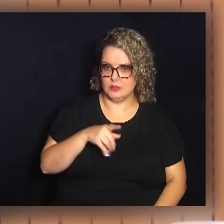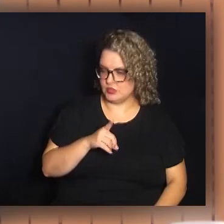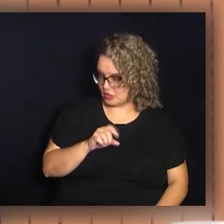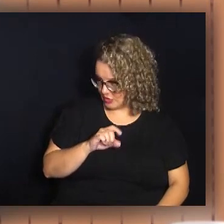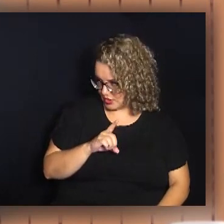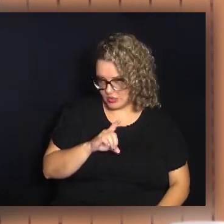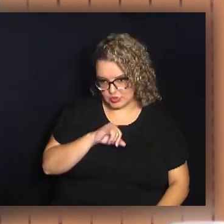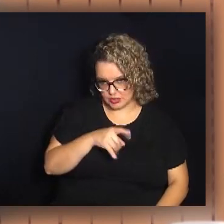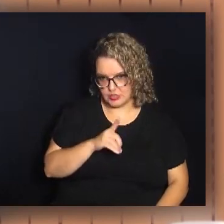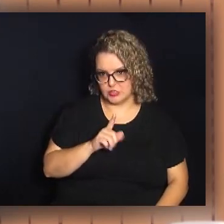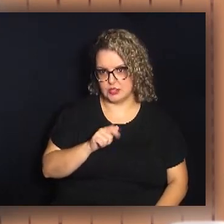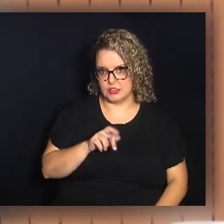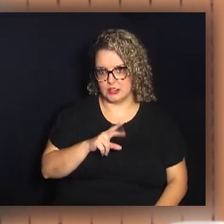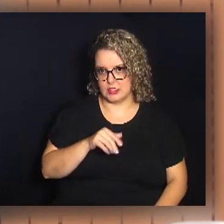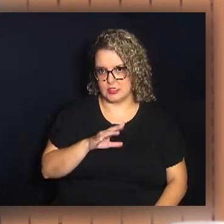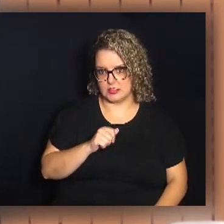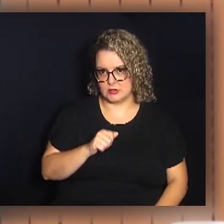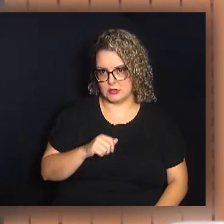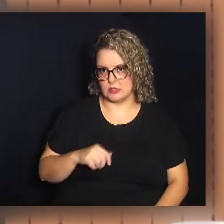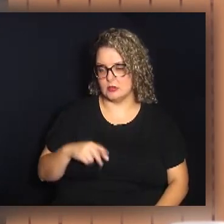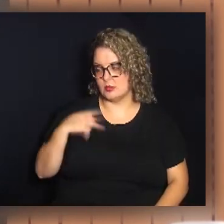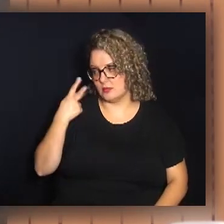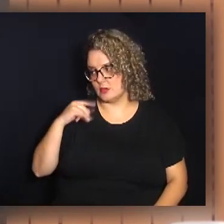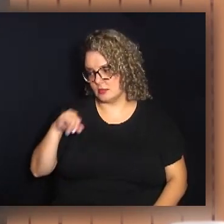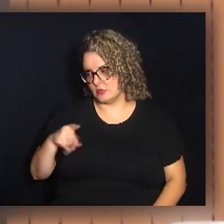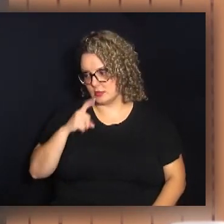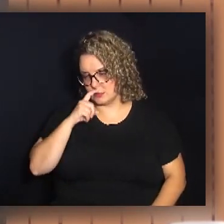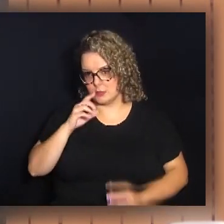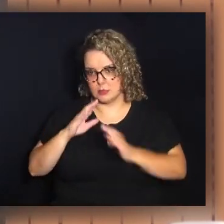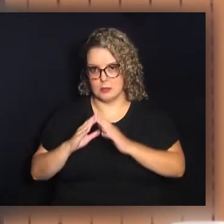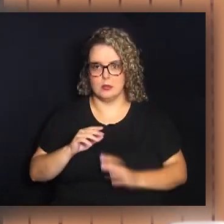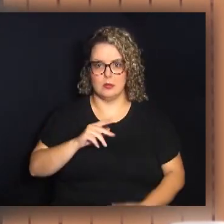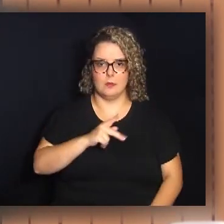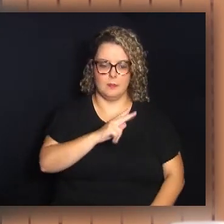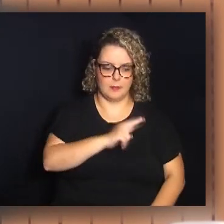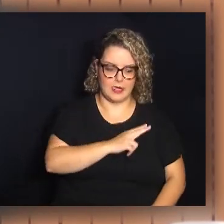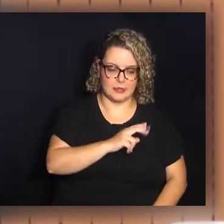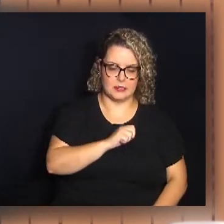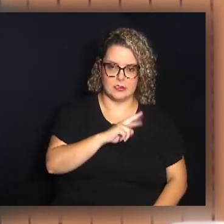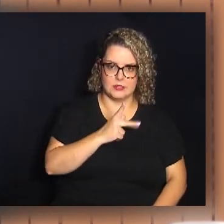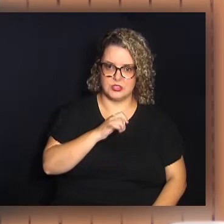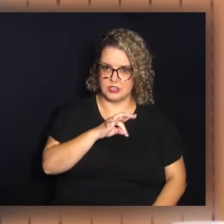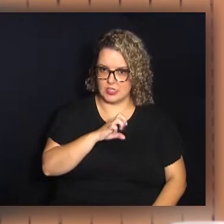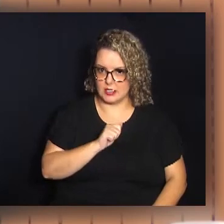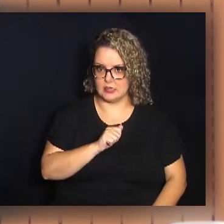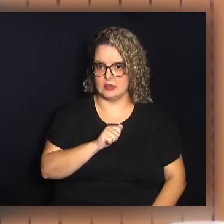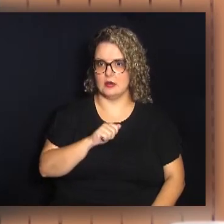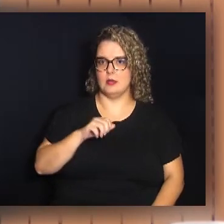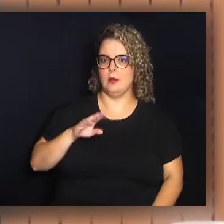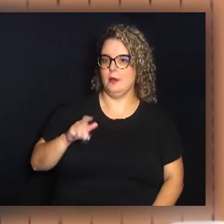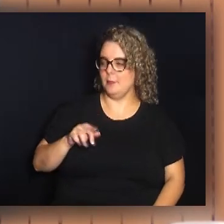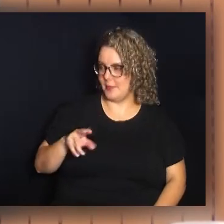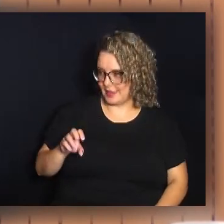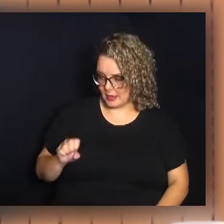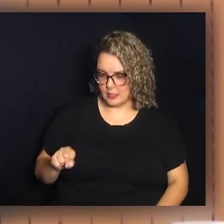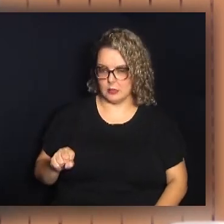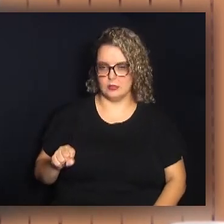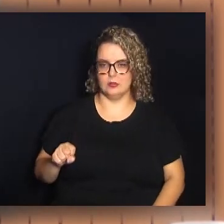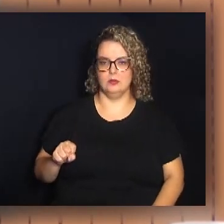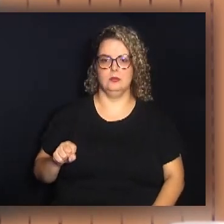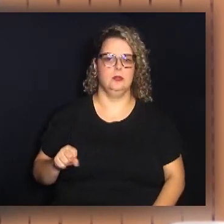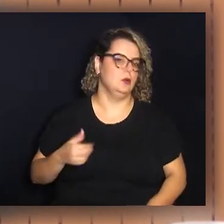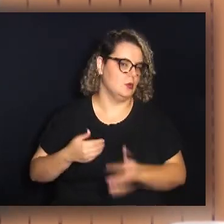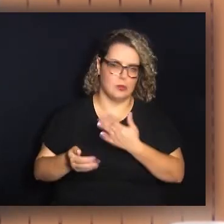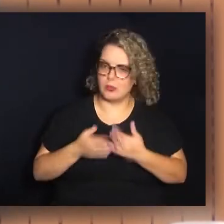Vila Jardim Garcia, onde o vereador Schneider mora, Vila Padancheta, Vila Perseu Leite de Barros,